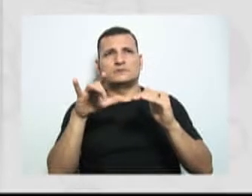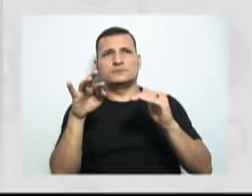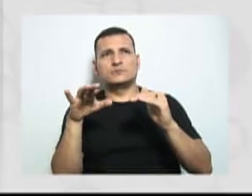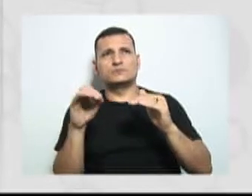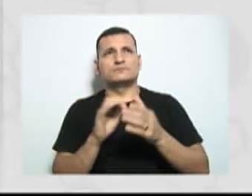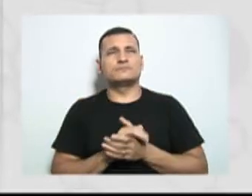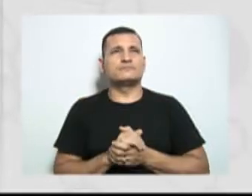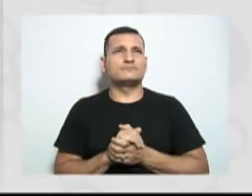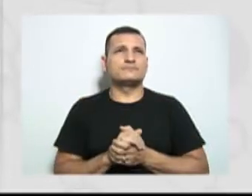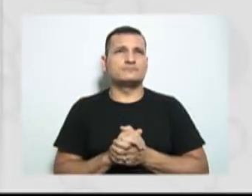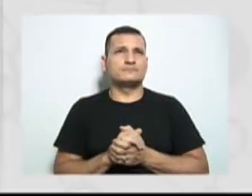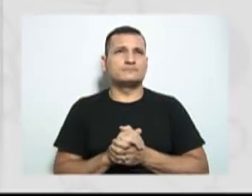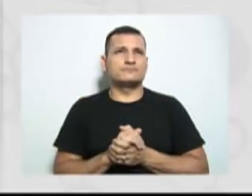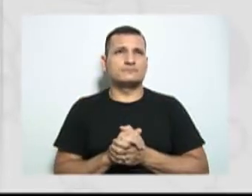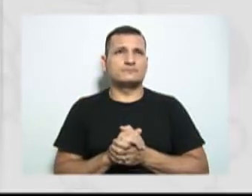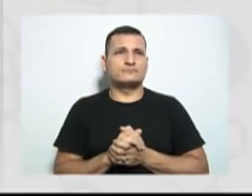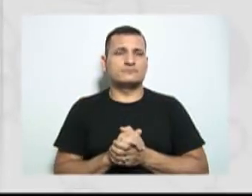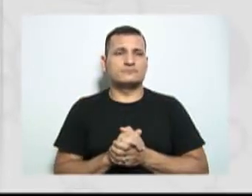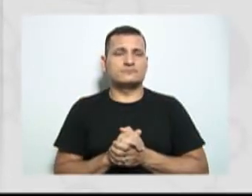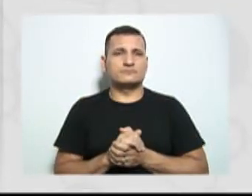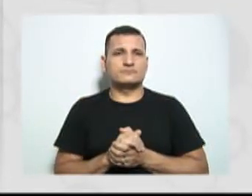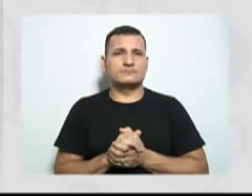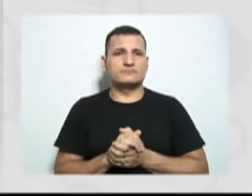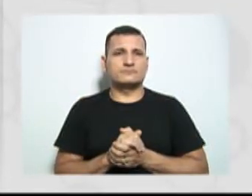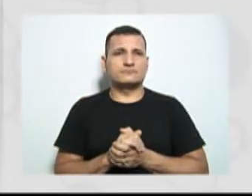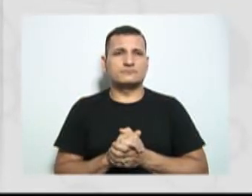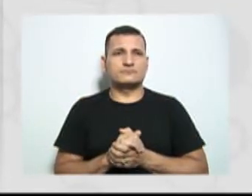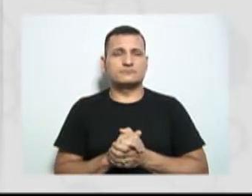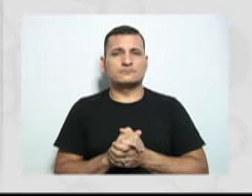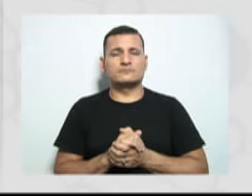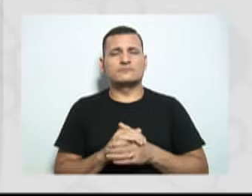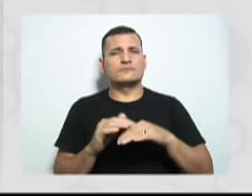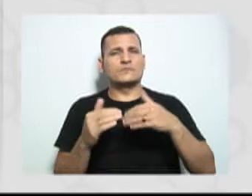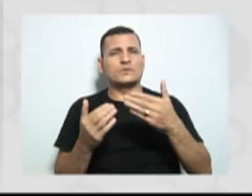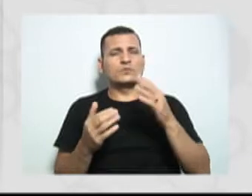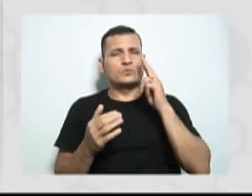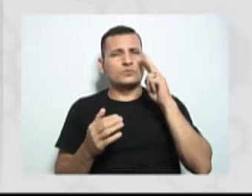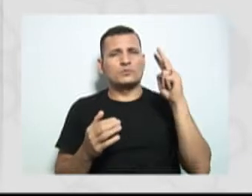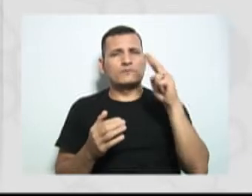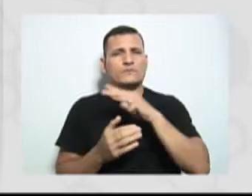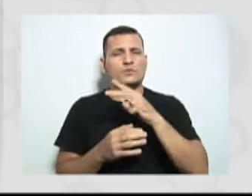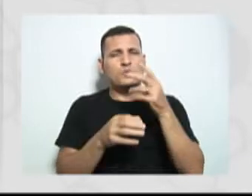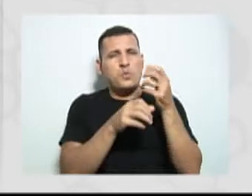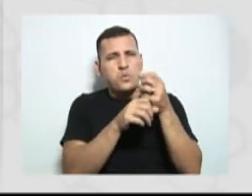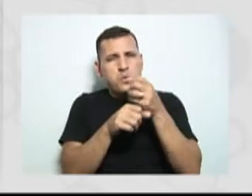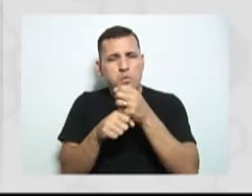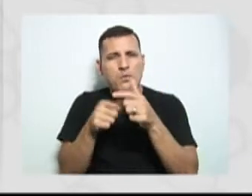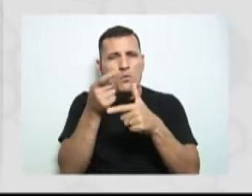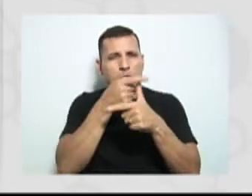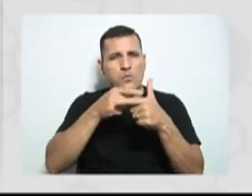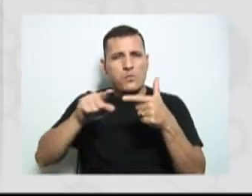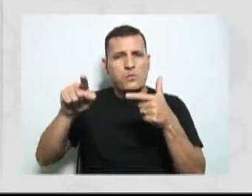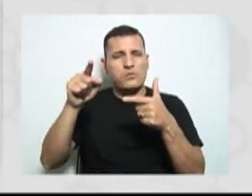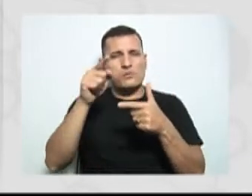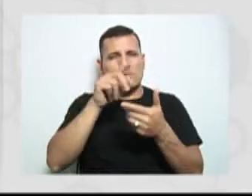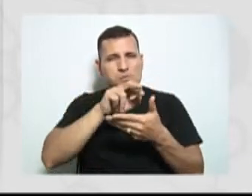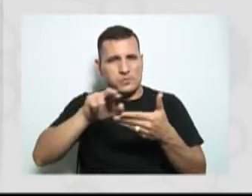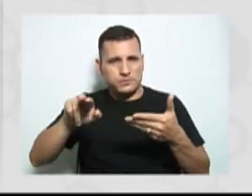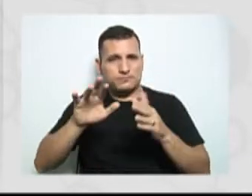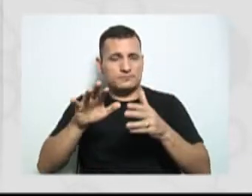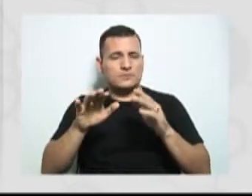slide. Que é o quê? Depois de todo esse cálculo que foi feito, aí será o quê?